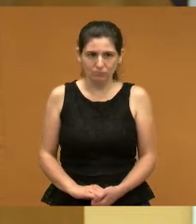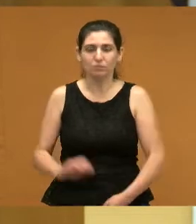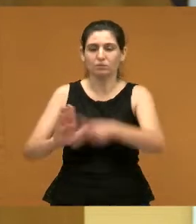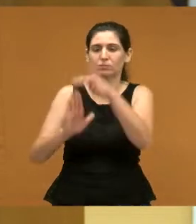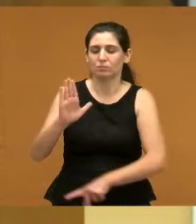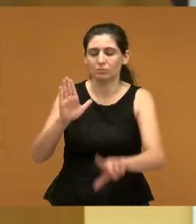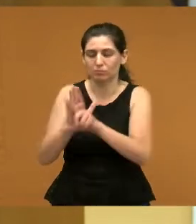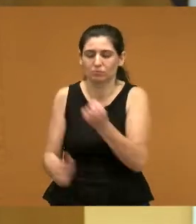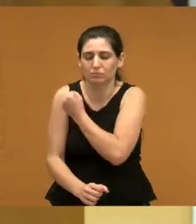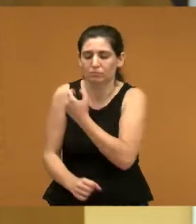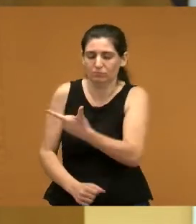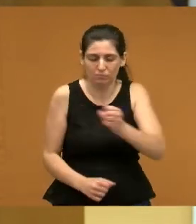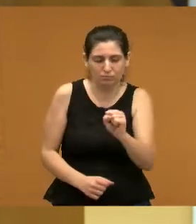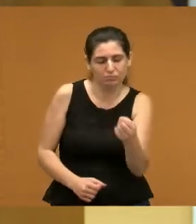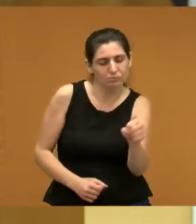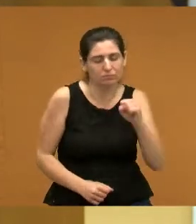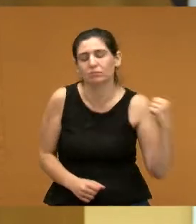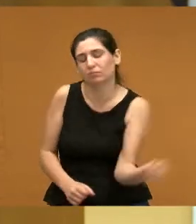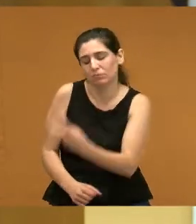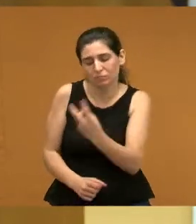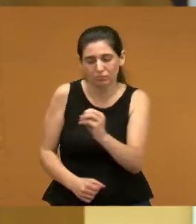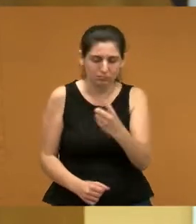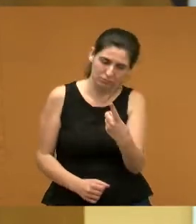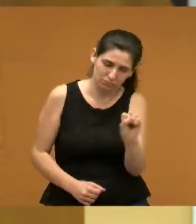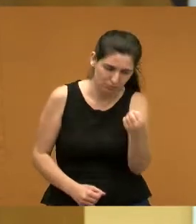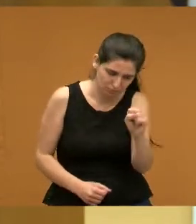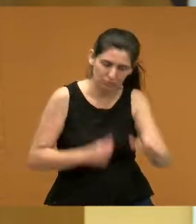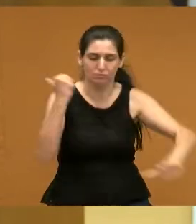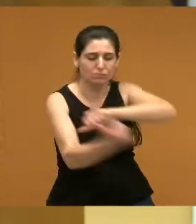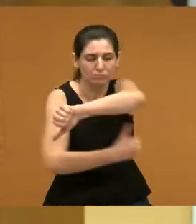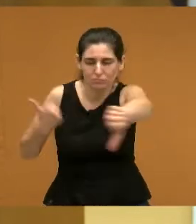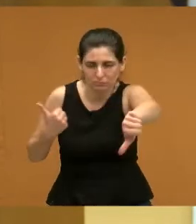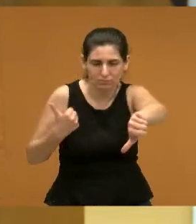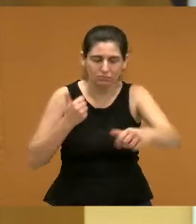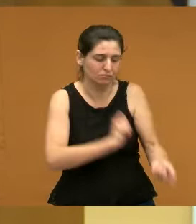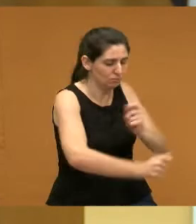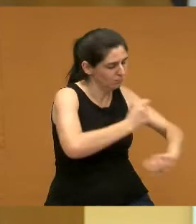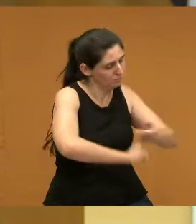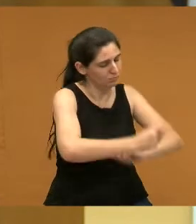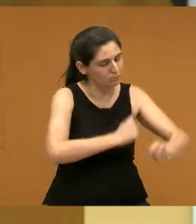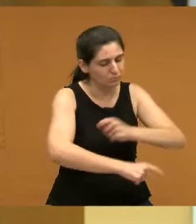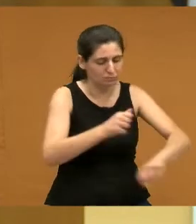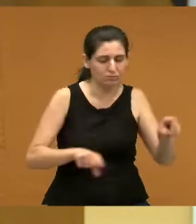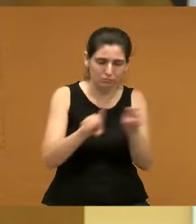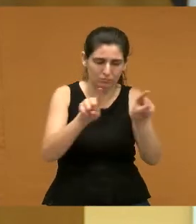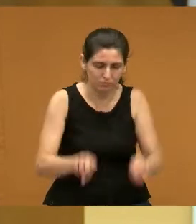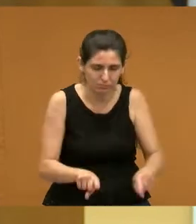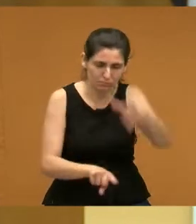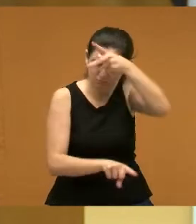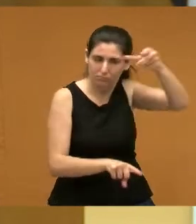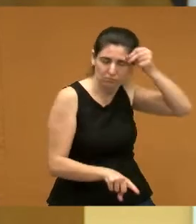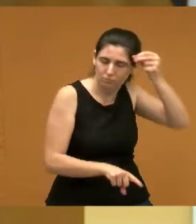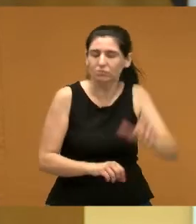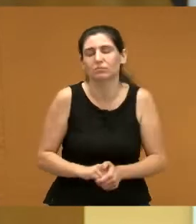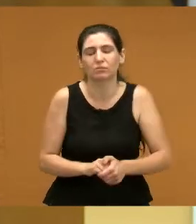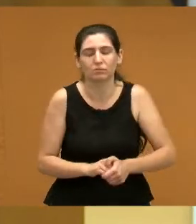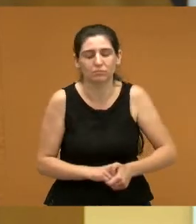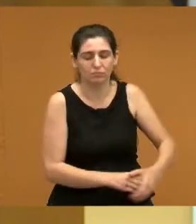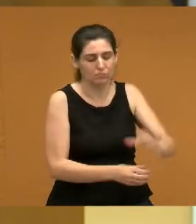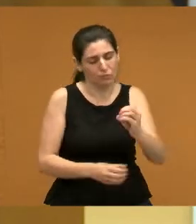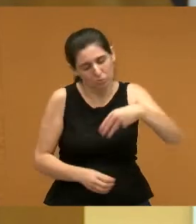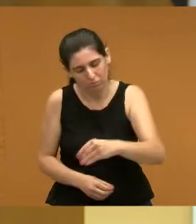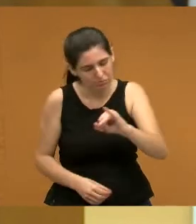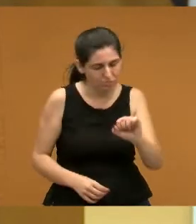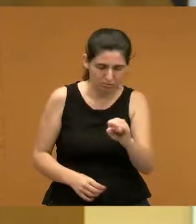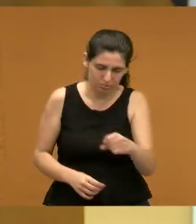Projeto de lei número 28/2018, altera a estrutura administrativa, os cargos de provimento em comissão,